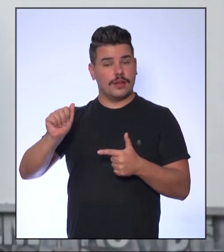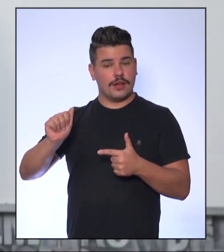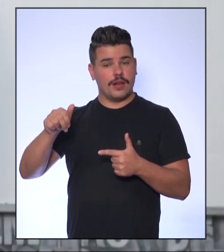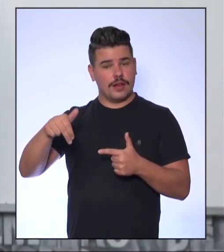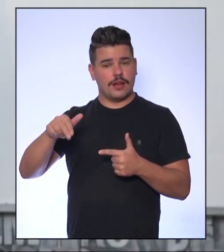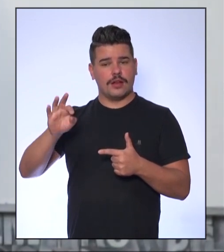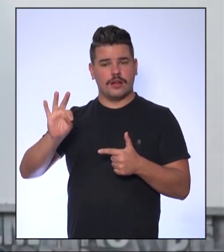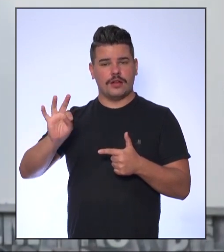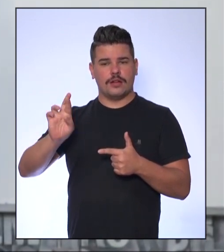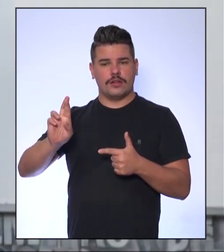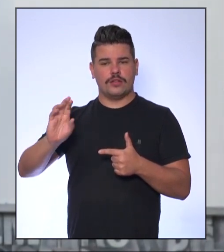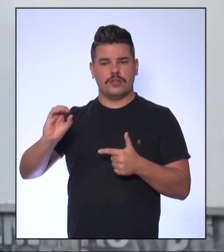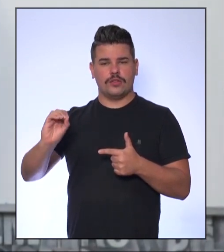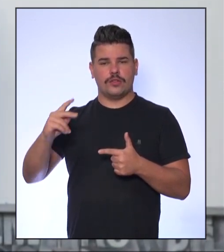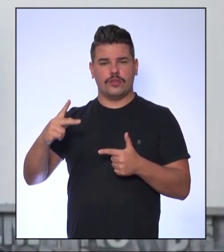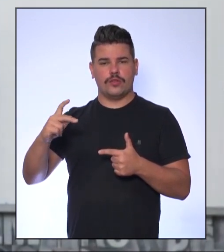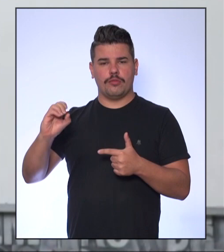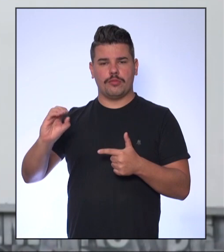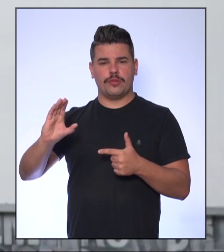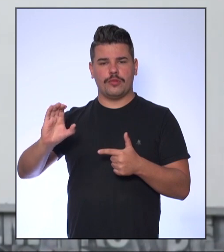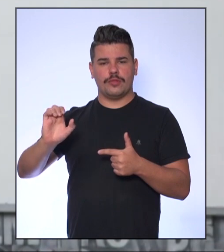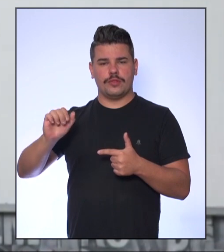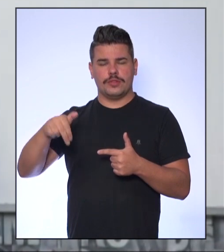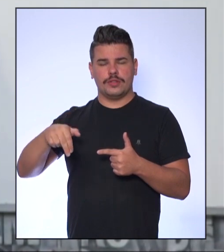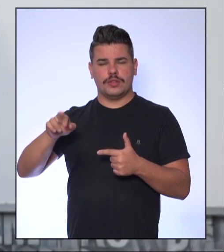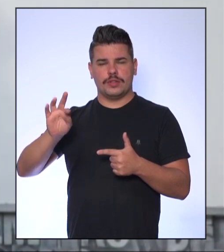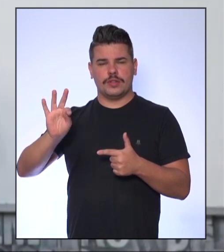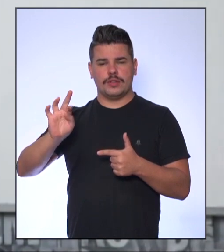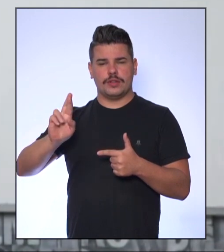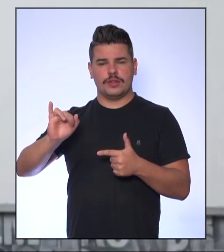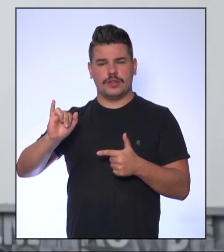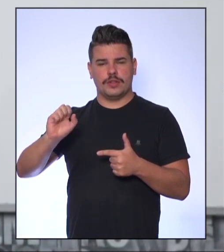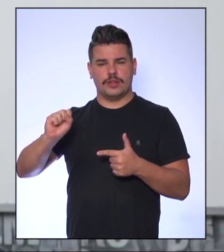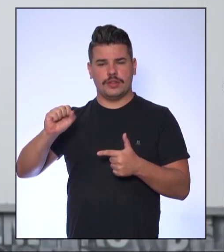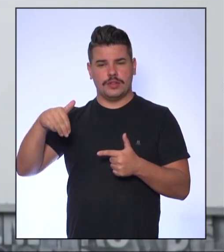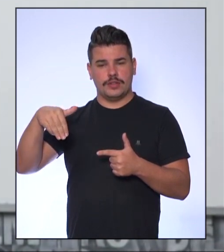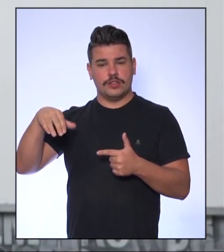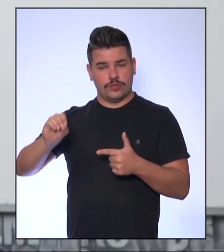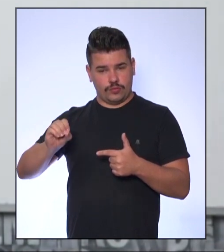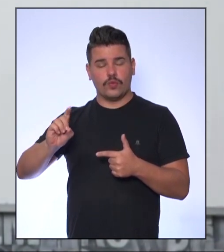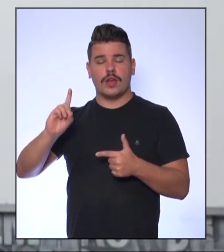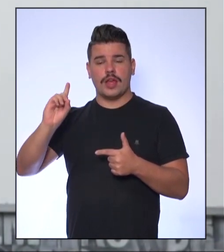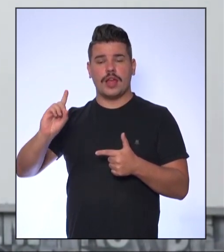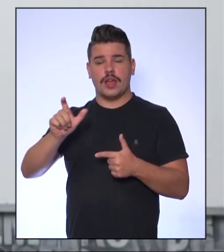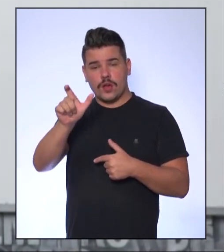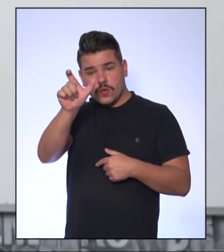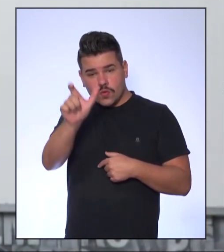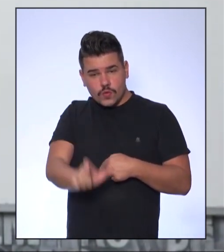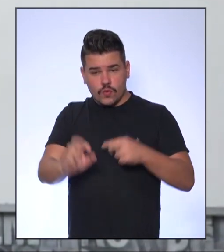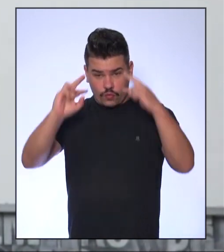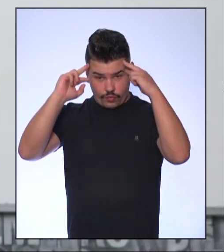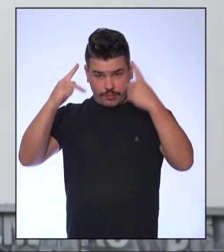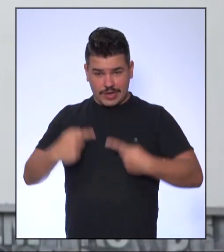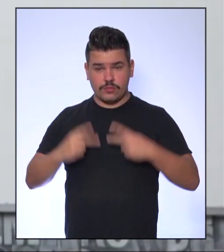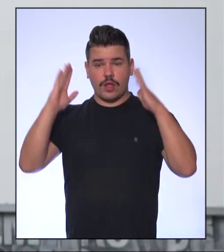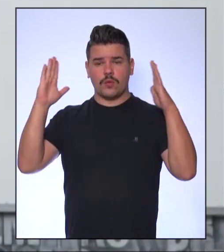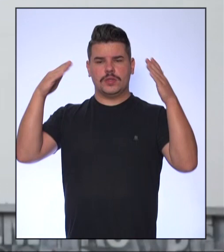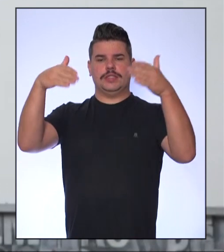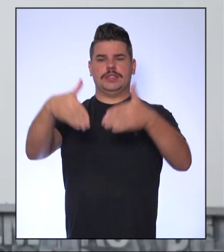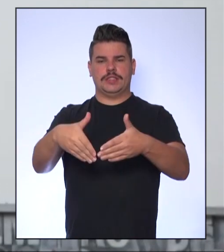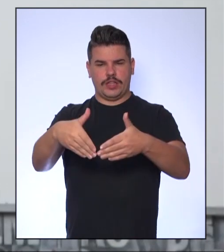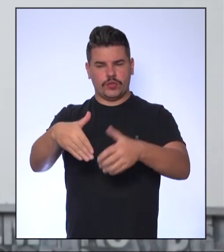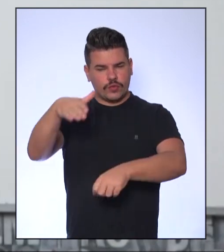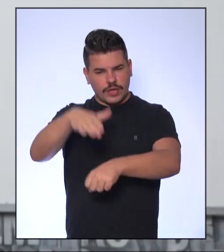antropocentrismo. Eu coloco o homem no centro de tudo e todas as coisas, das suas realizações, dos